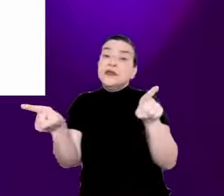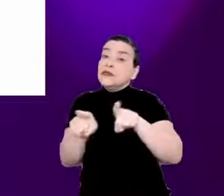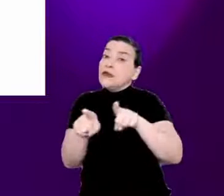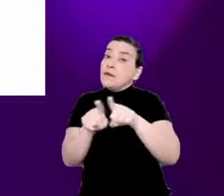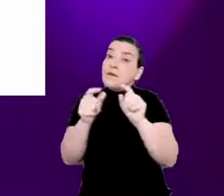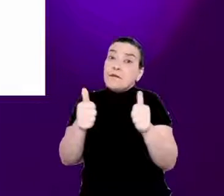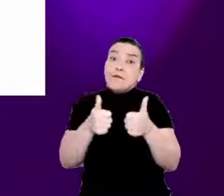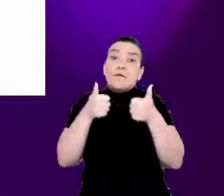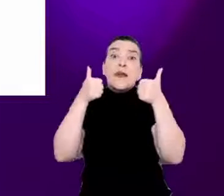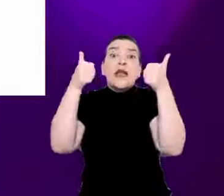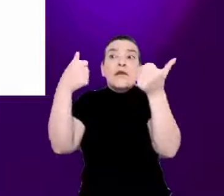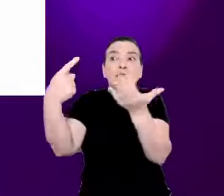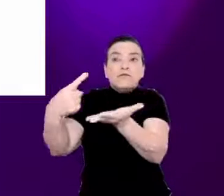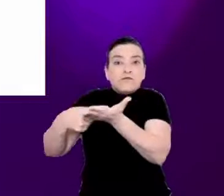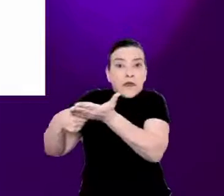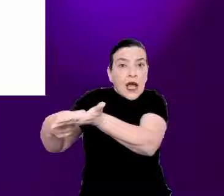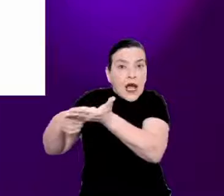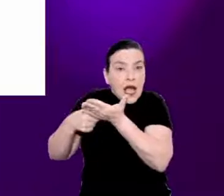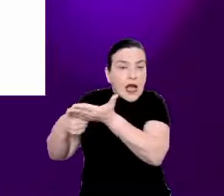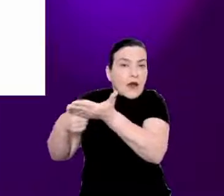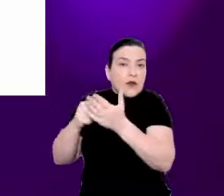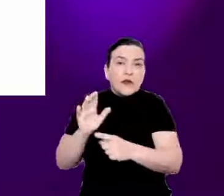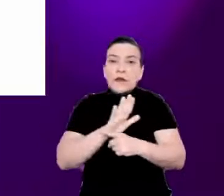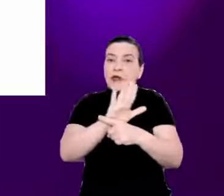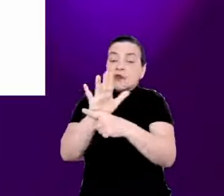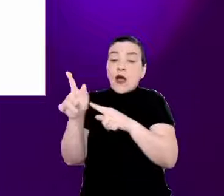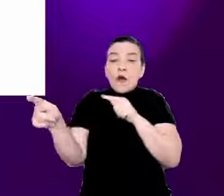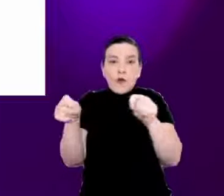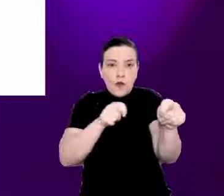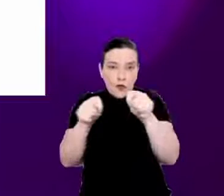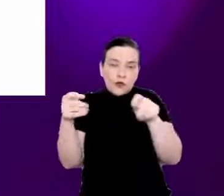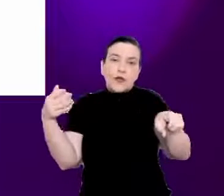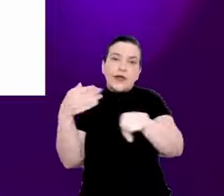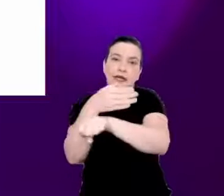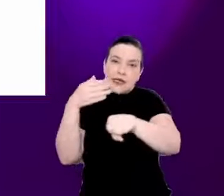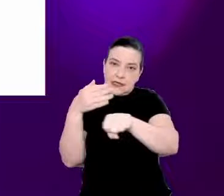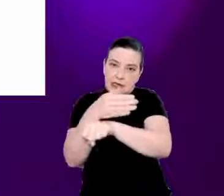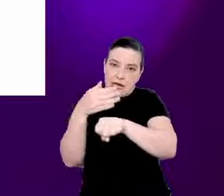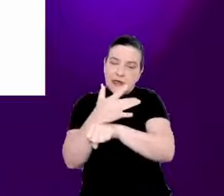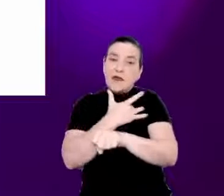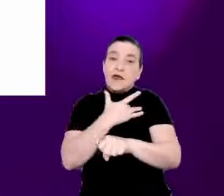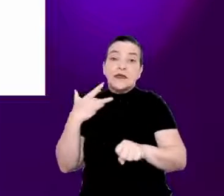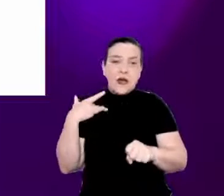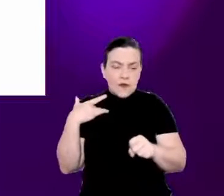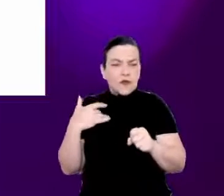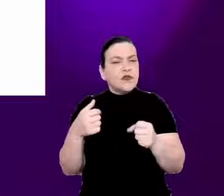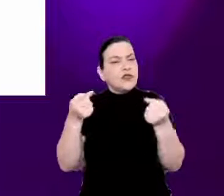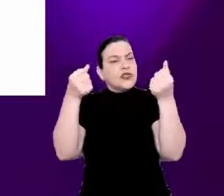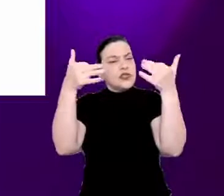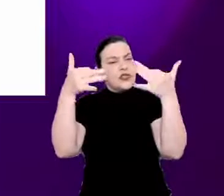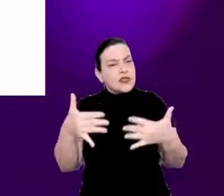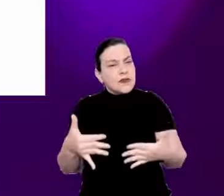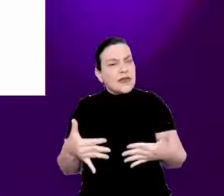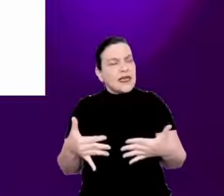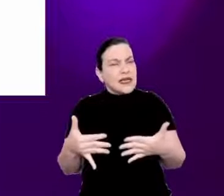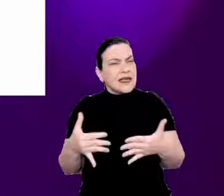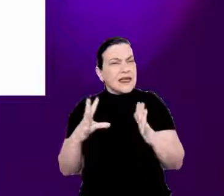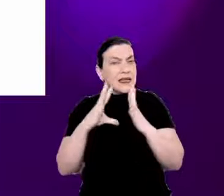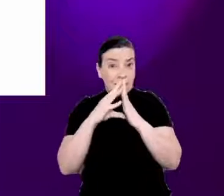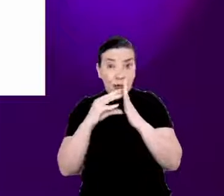melhores acordos para a questão da sustentabilidade e acesso. Então, quando a gente traz esse modelo